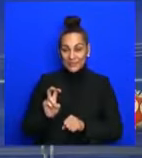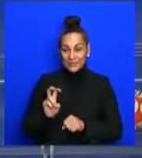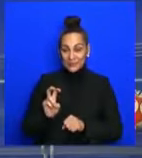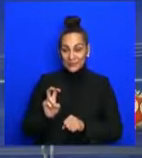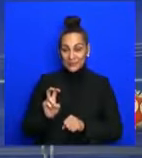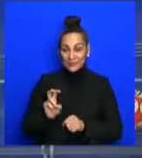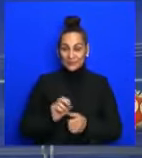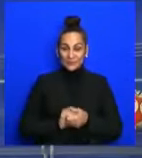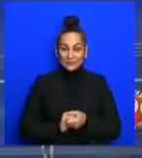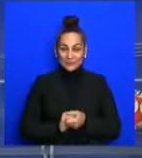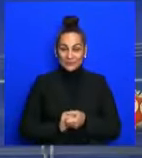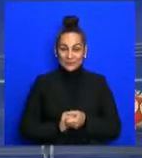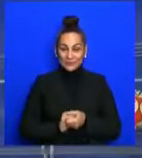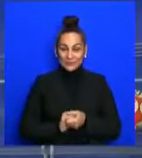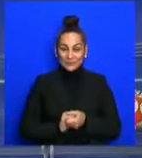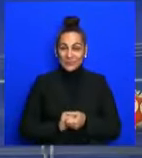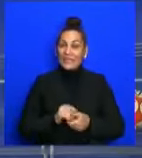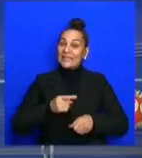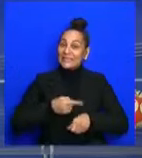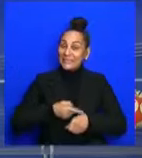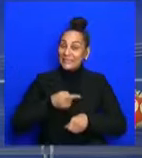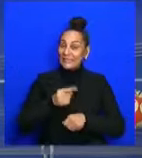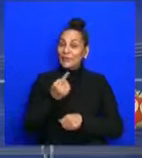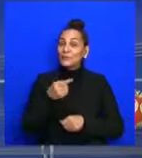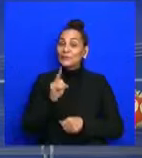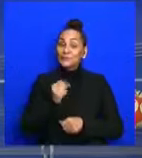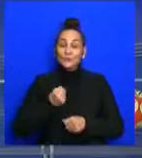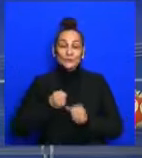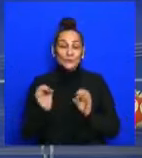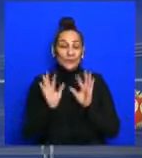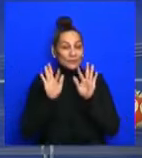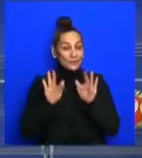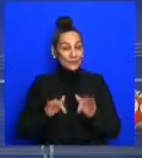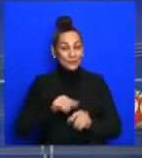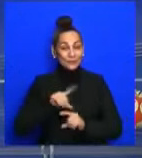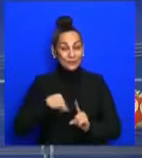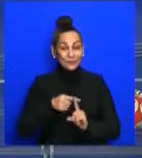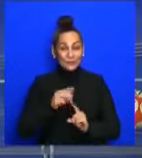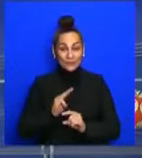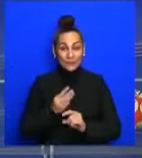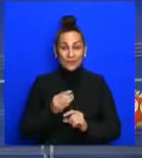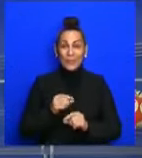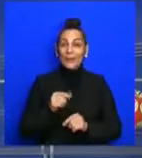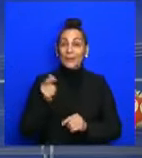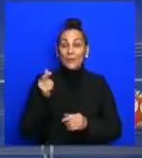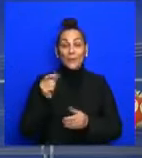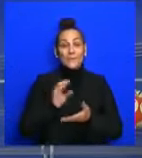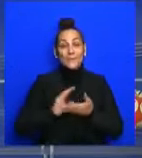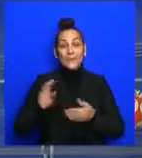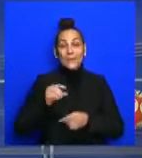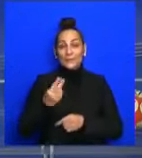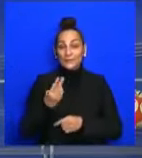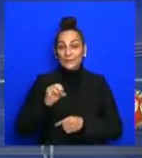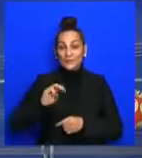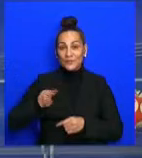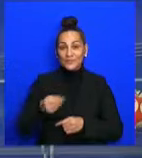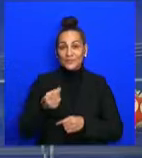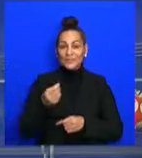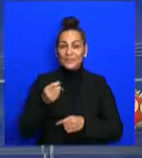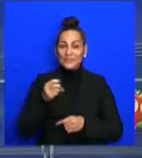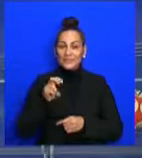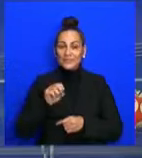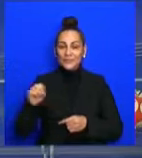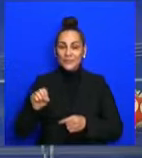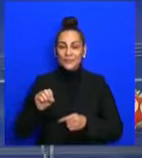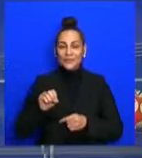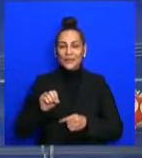Trevo 5. E agora, o último trevo para fechar o sorteio da Mais Milionária, valendo 20 milhões e 500 mil